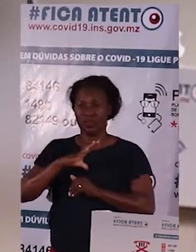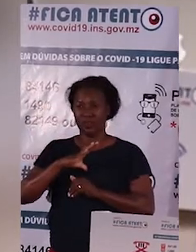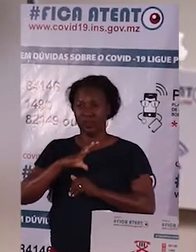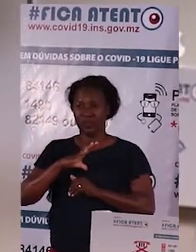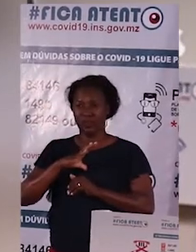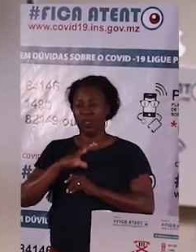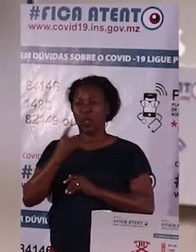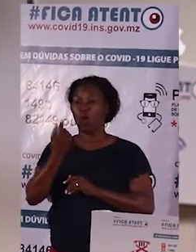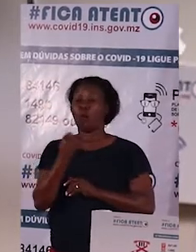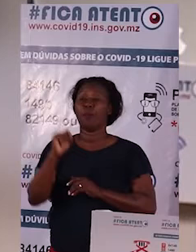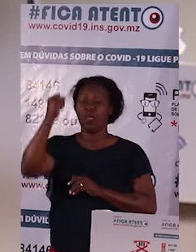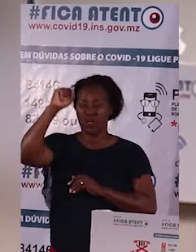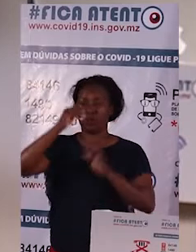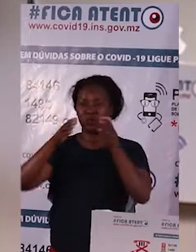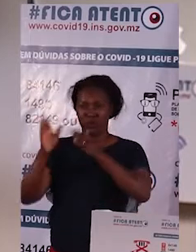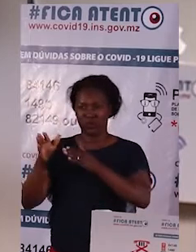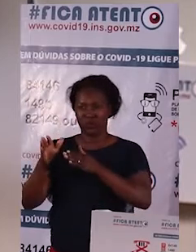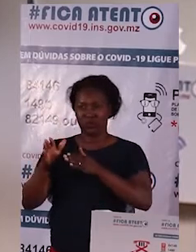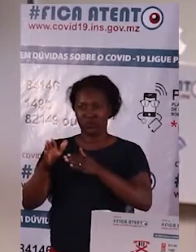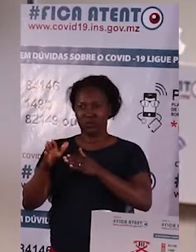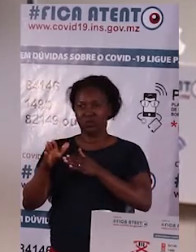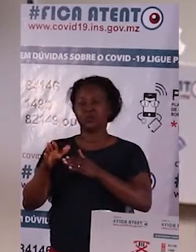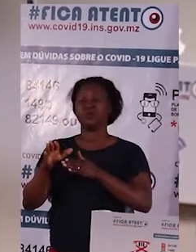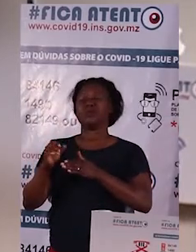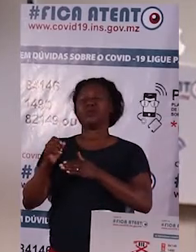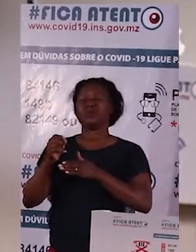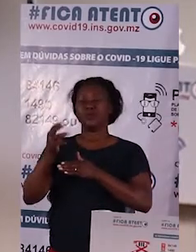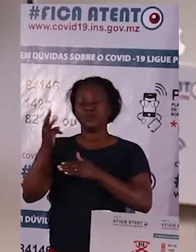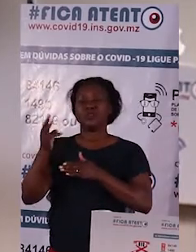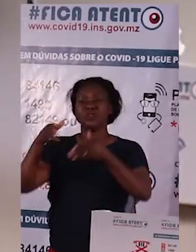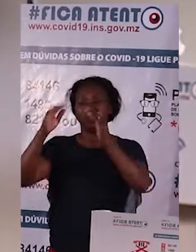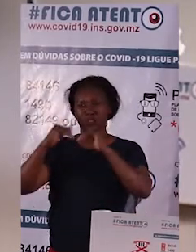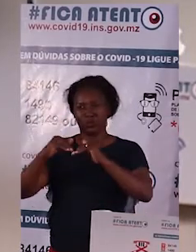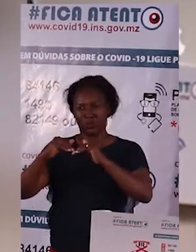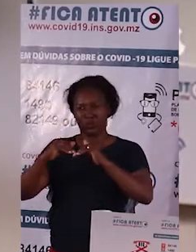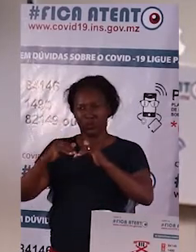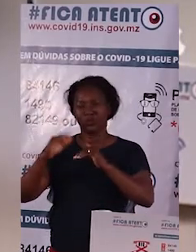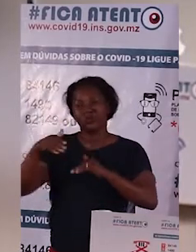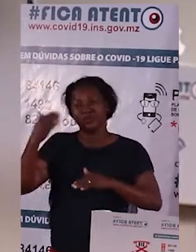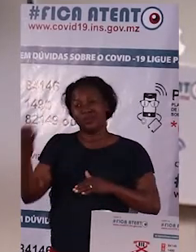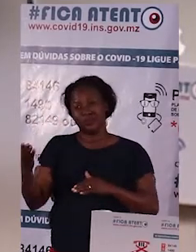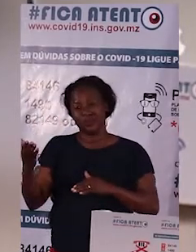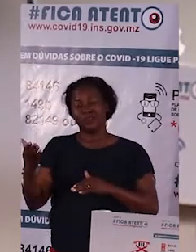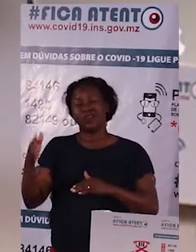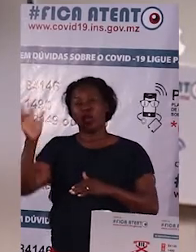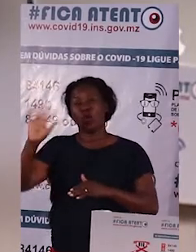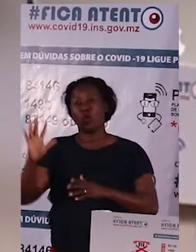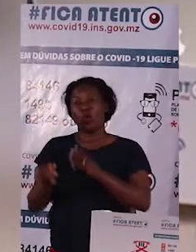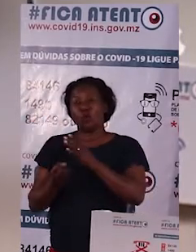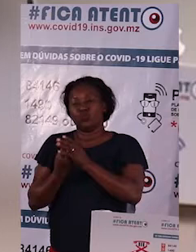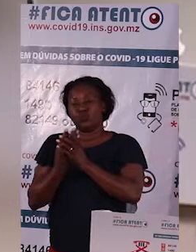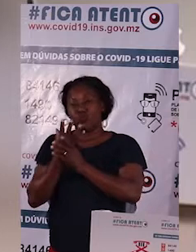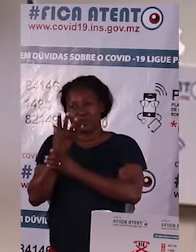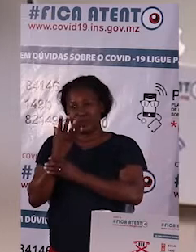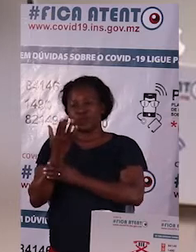de habitantes menos casos do que nós são Malawi e Angola. E depois, no gráfico da direita, em cor-de-rosa, é o número de óbito por